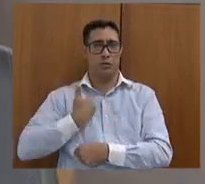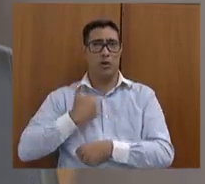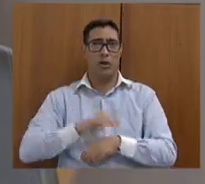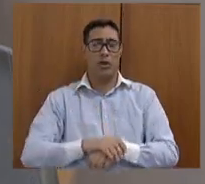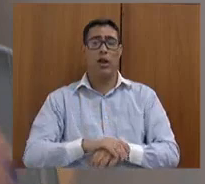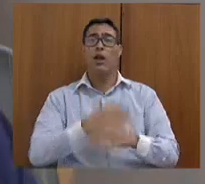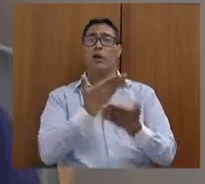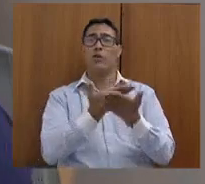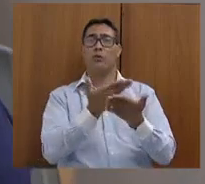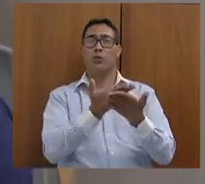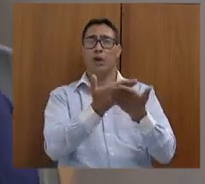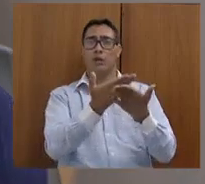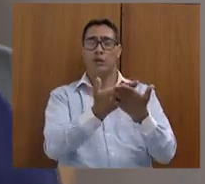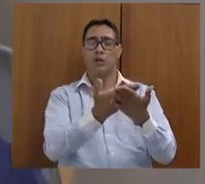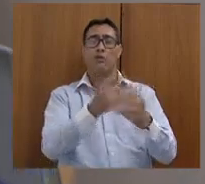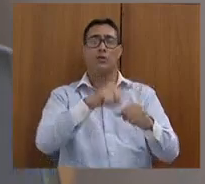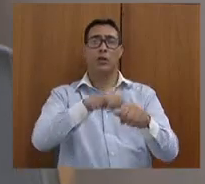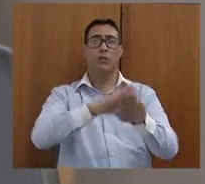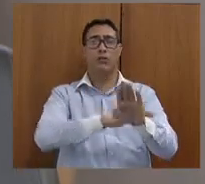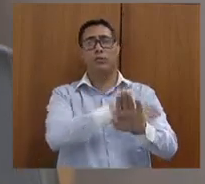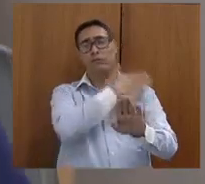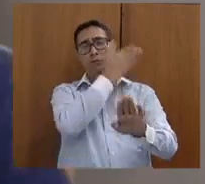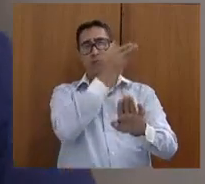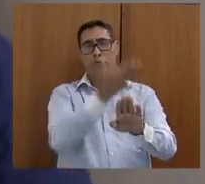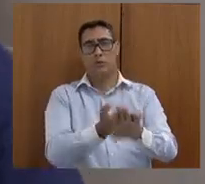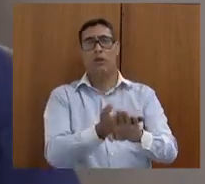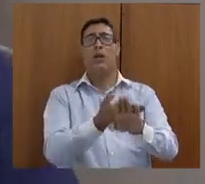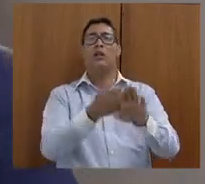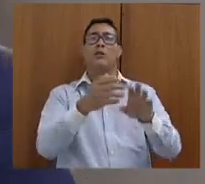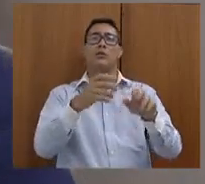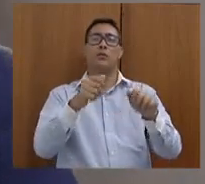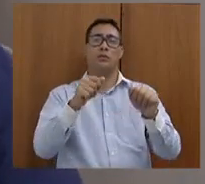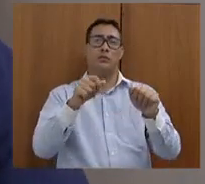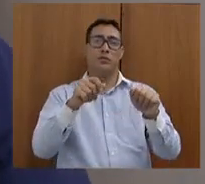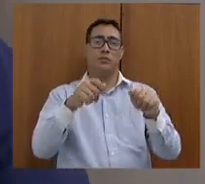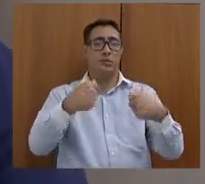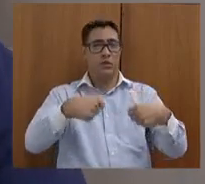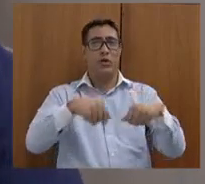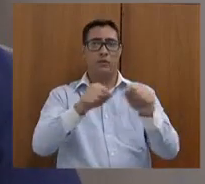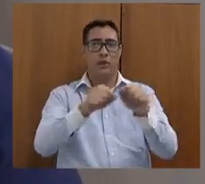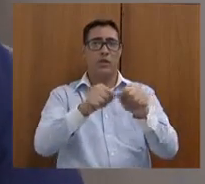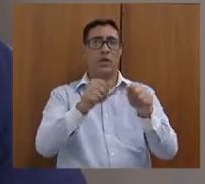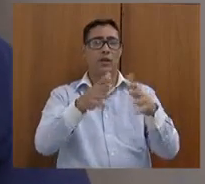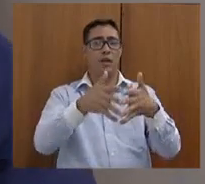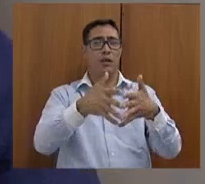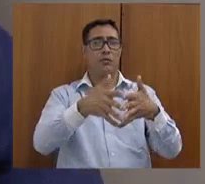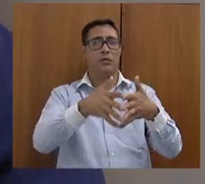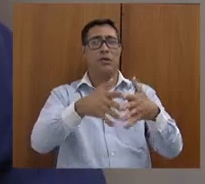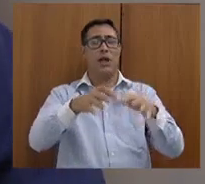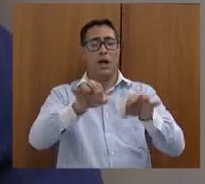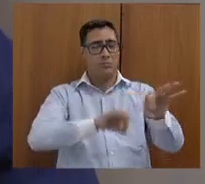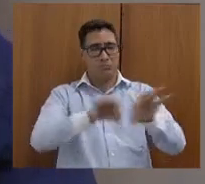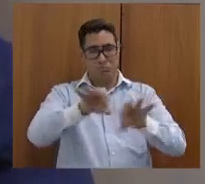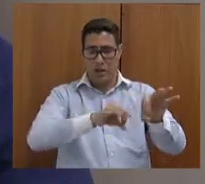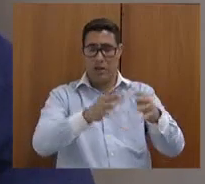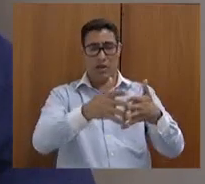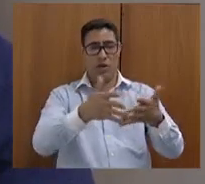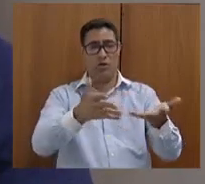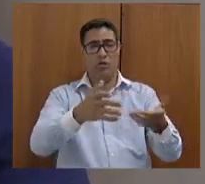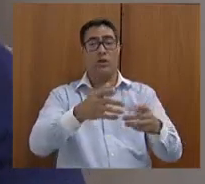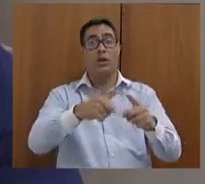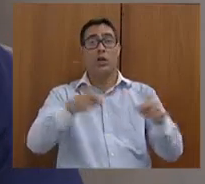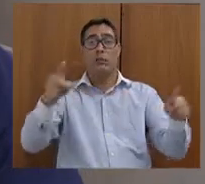integral nós tivemos que fazer essa expansão do tempo integral com o carro andando né trocar o pneu com carro andando Então esse